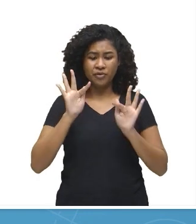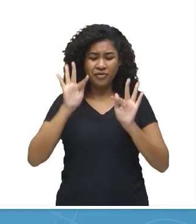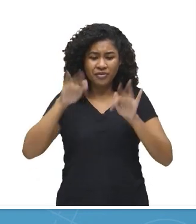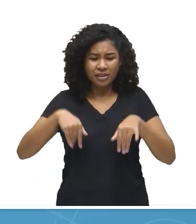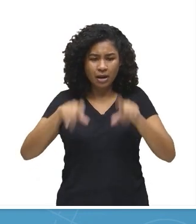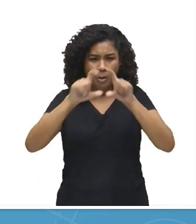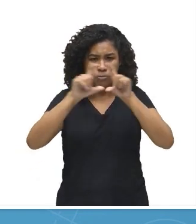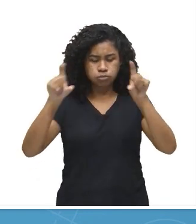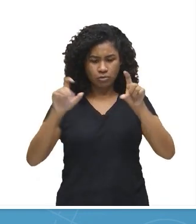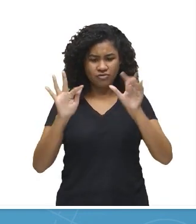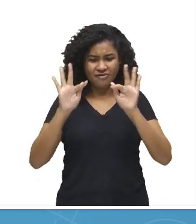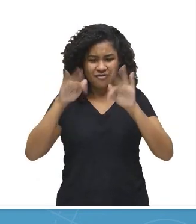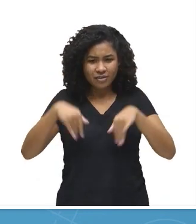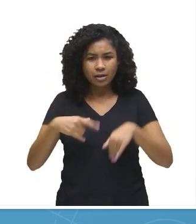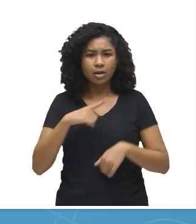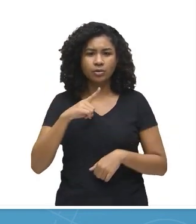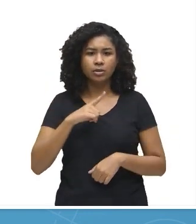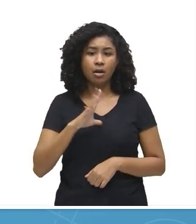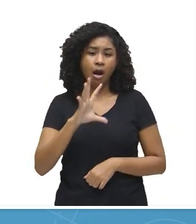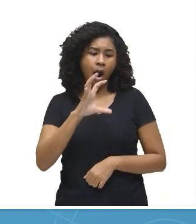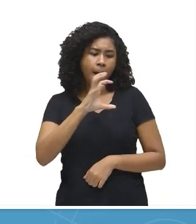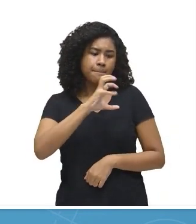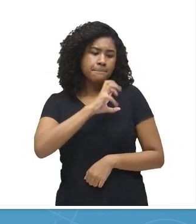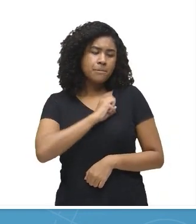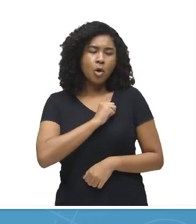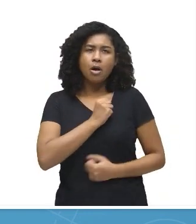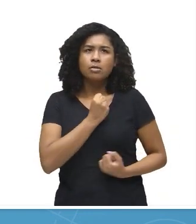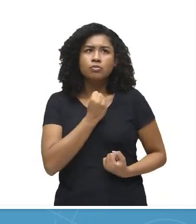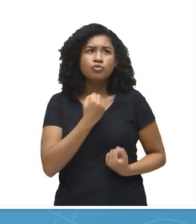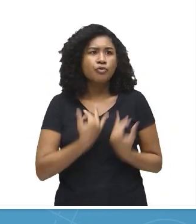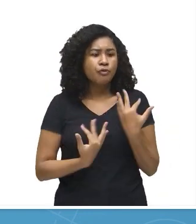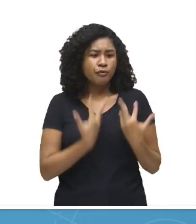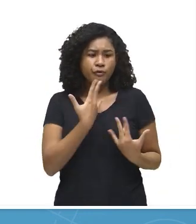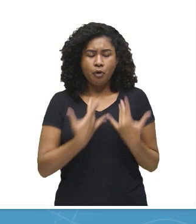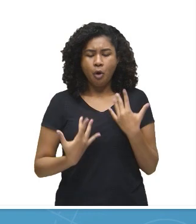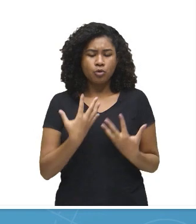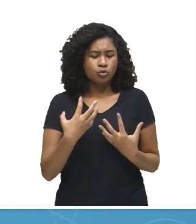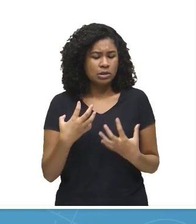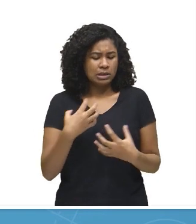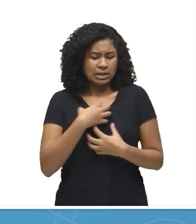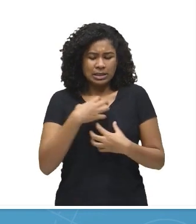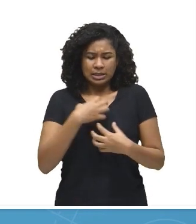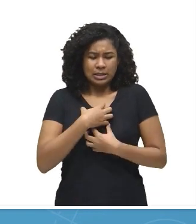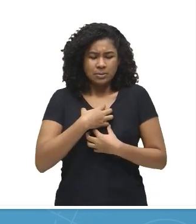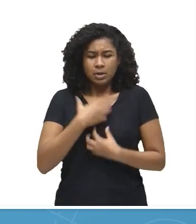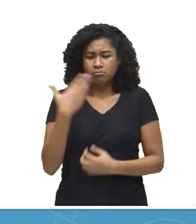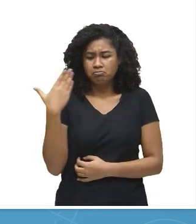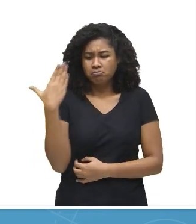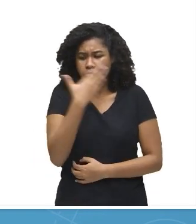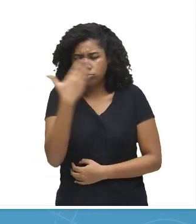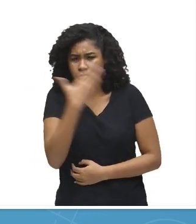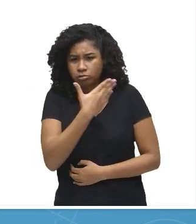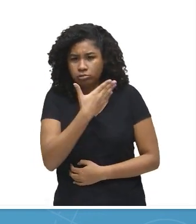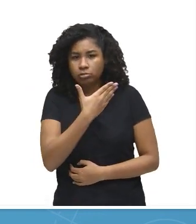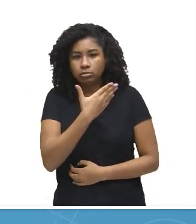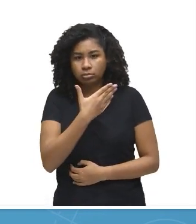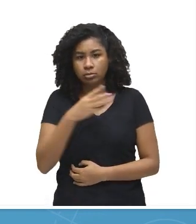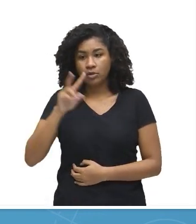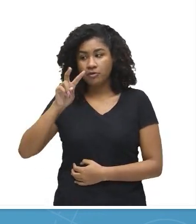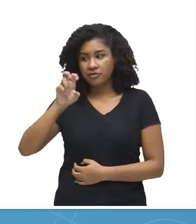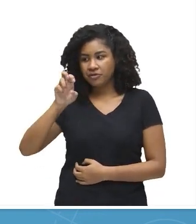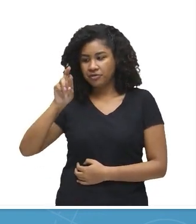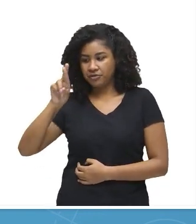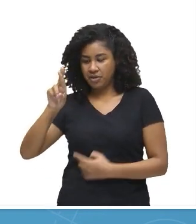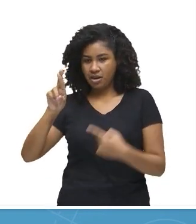vocês estão vendo, ó. Amor é um fogo que arde sem se ver. A palavra ver, ela vai rimar lá com o último verso, ó,